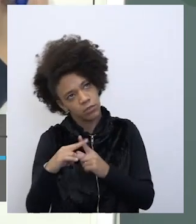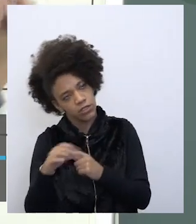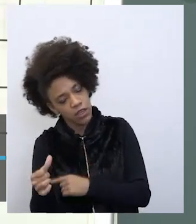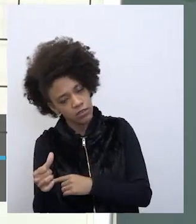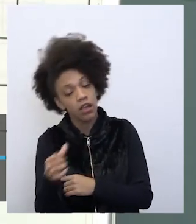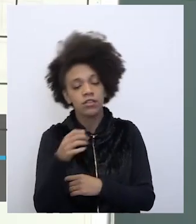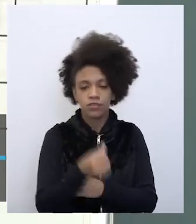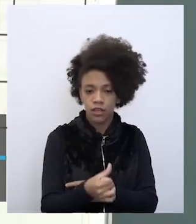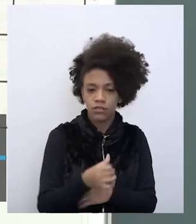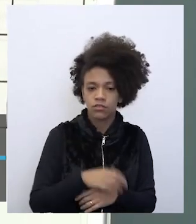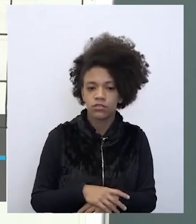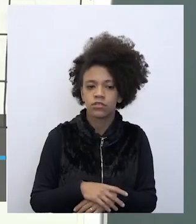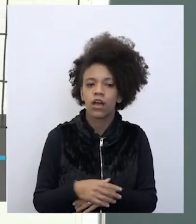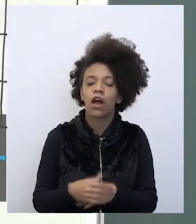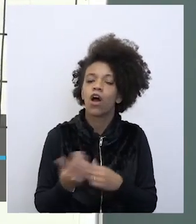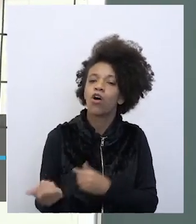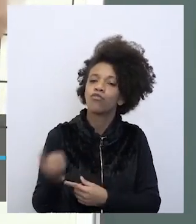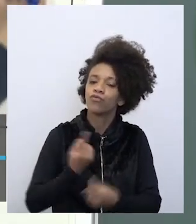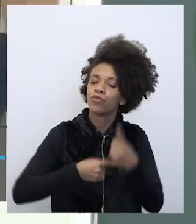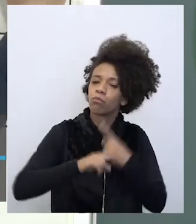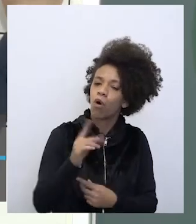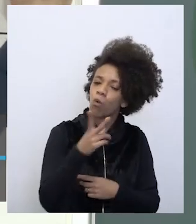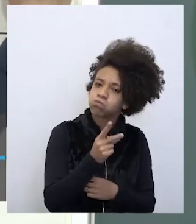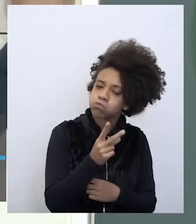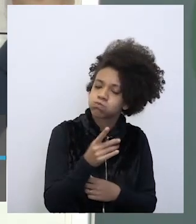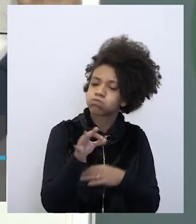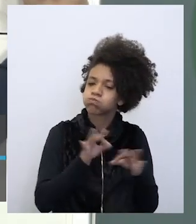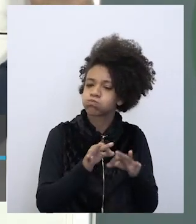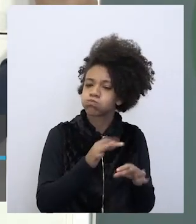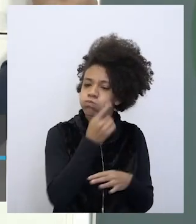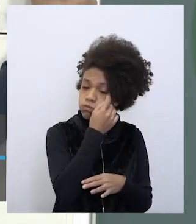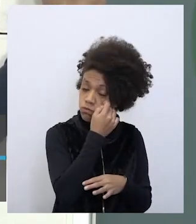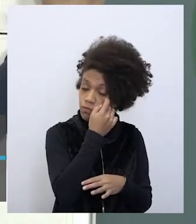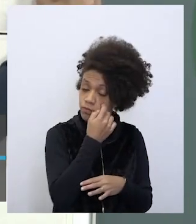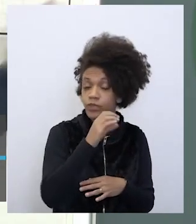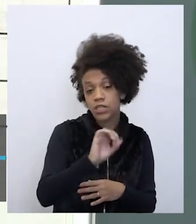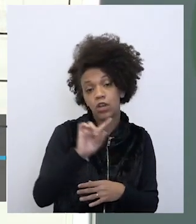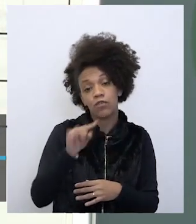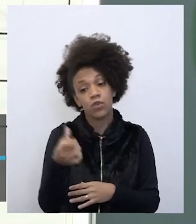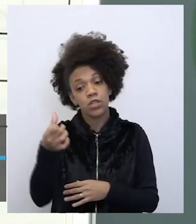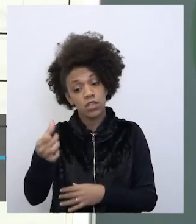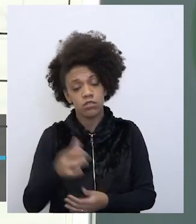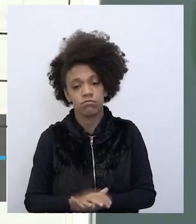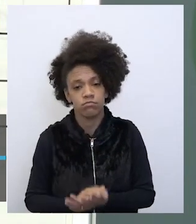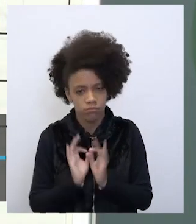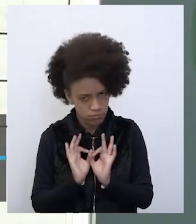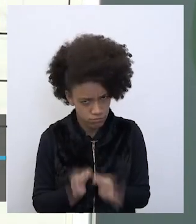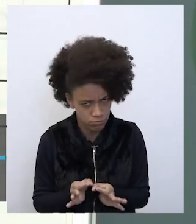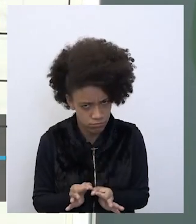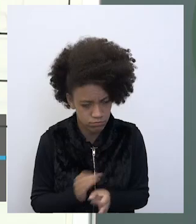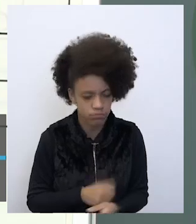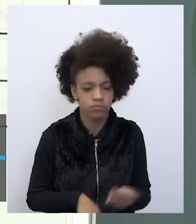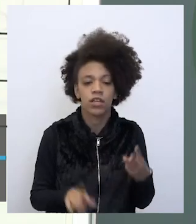dá 6. Formei o par ordenado, 0, 6. 0 no x, 6 no y. Tudo bem, gente? Agora